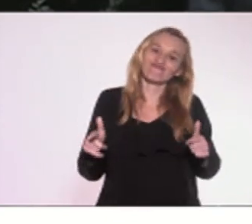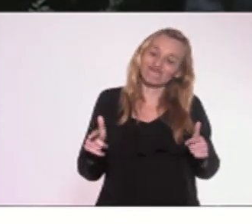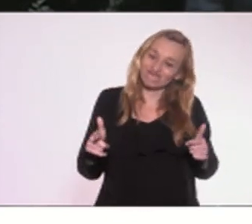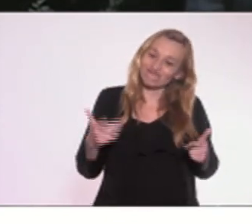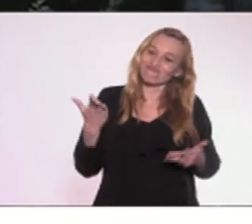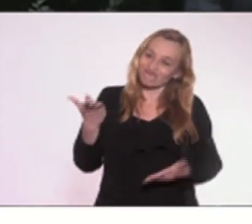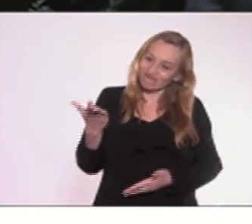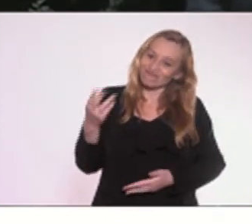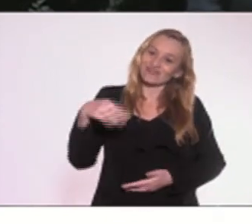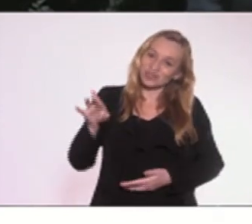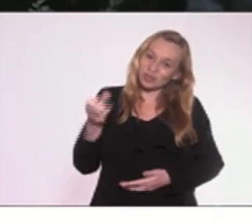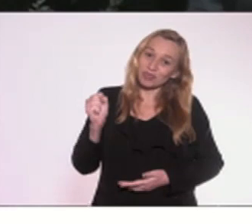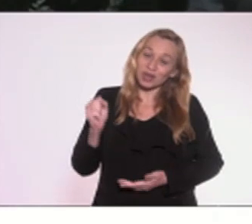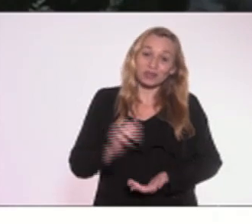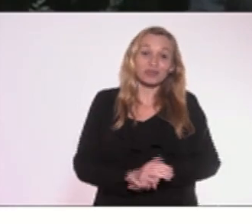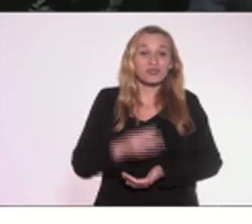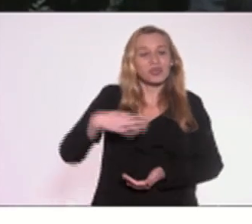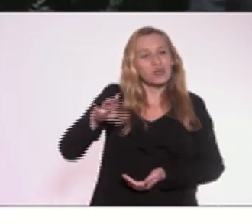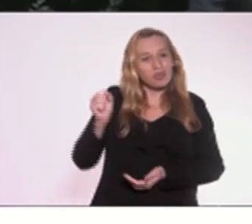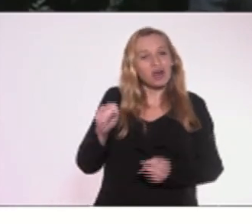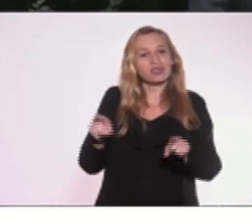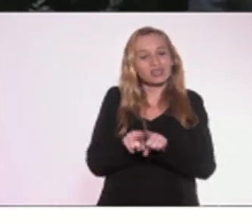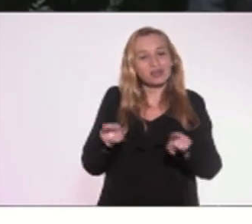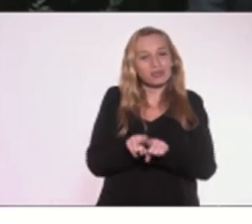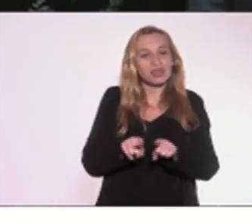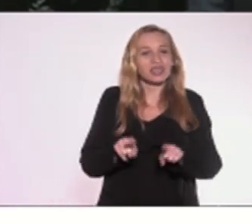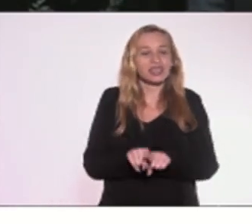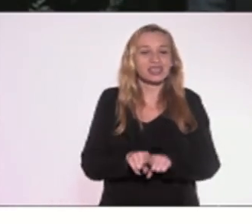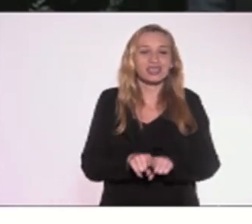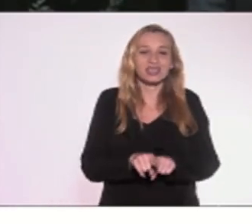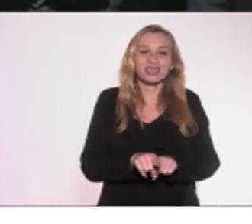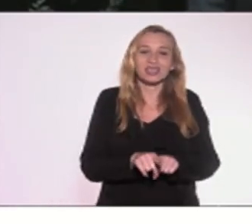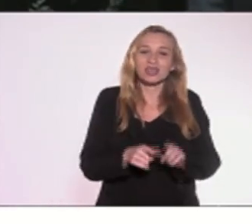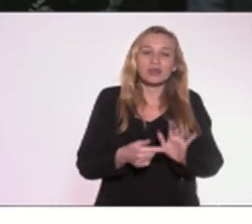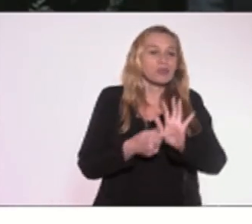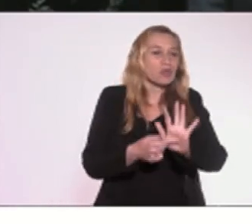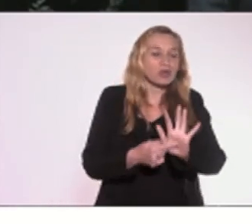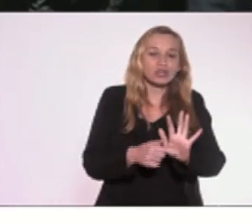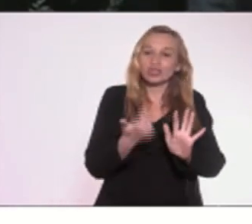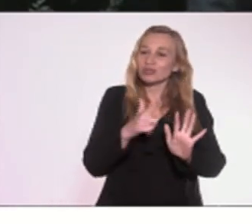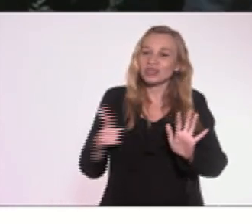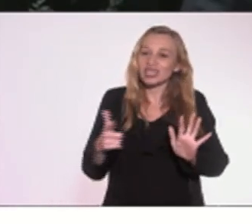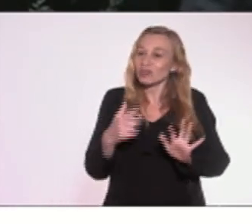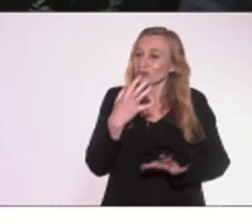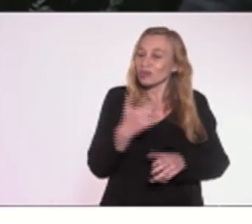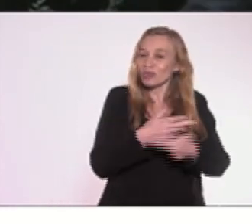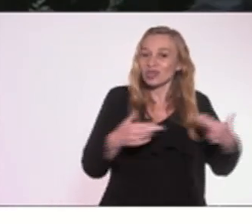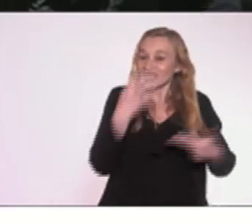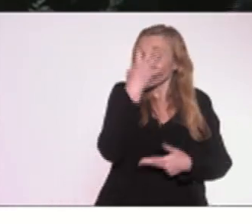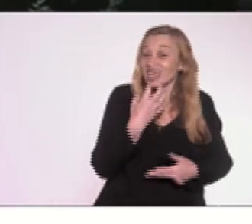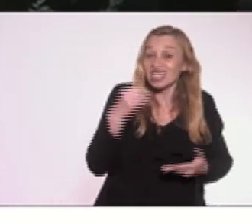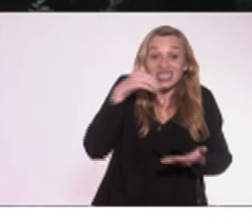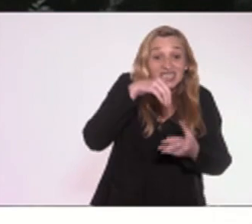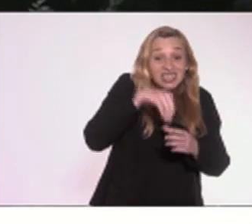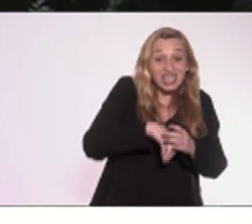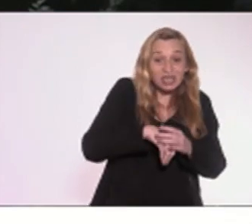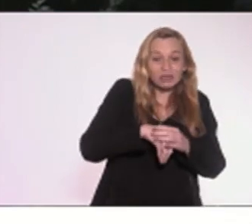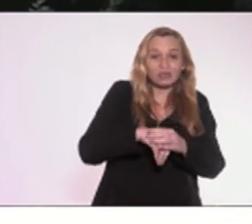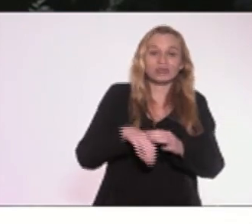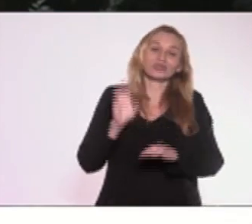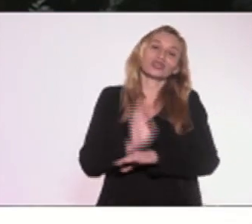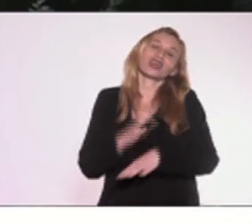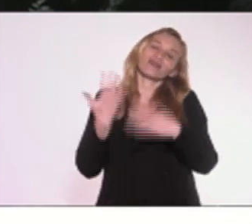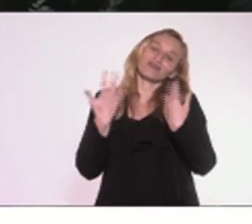Esse é o Marcos Vinícius. O Marcos Vinícius também é o símbolo de que não existe coisa séria nesse estado. Marcos, muito